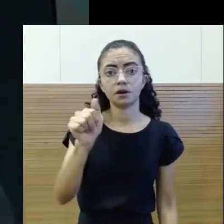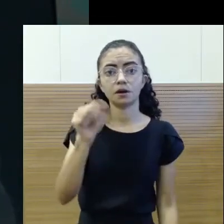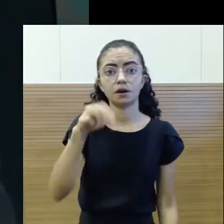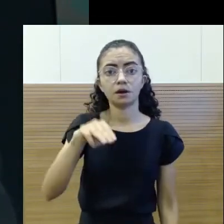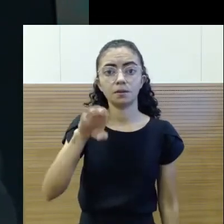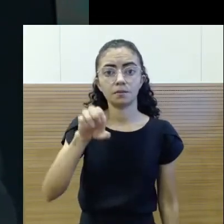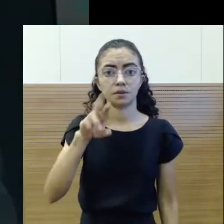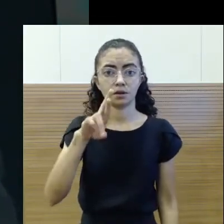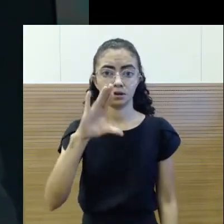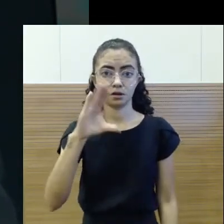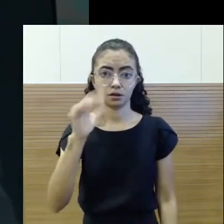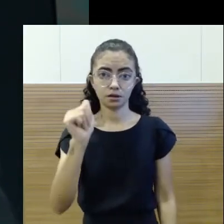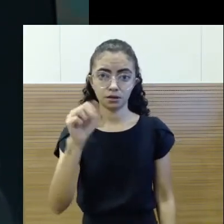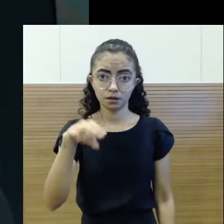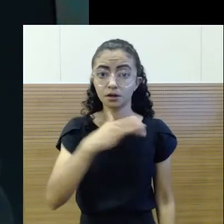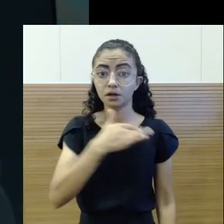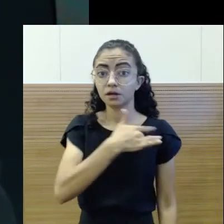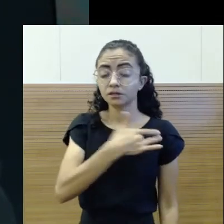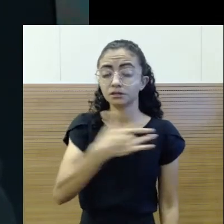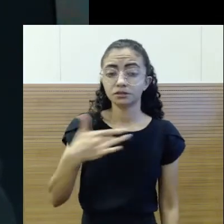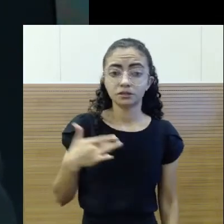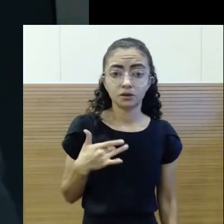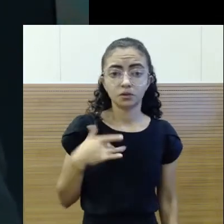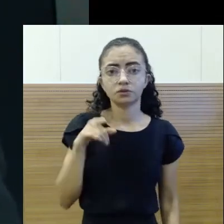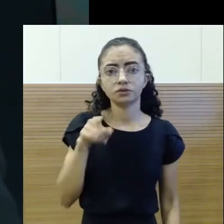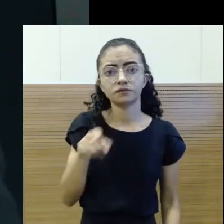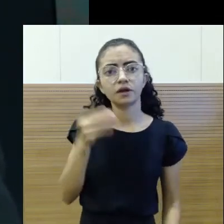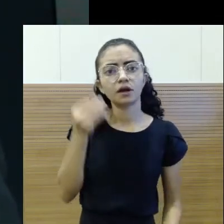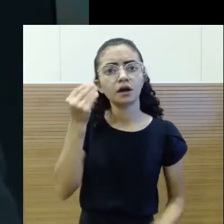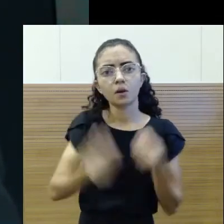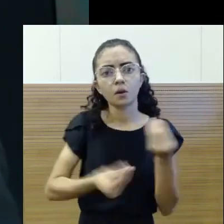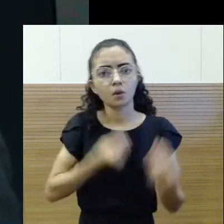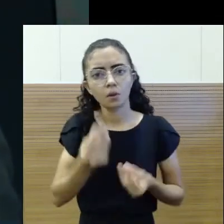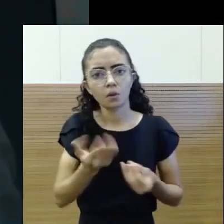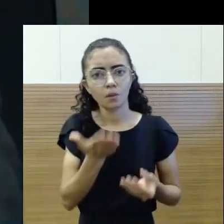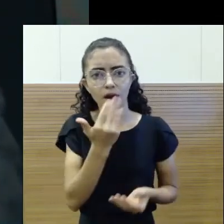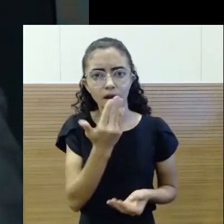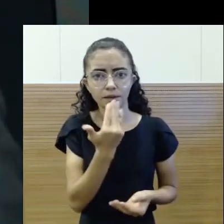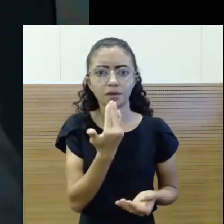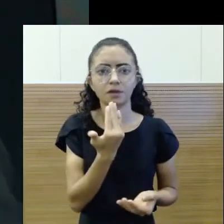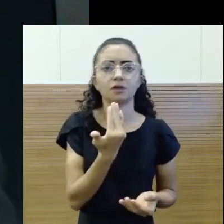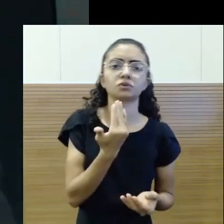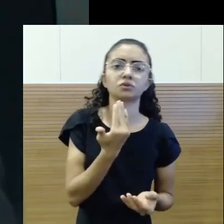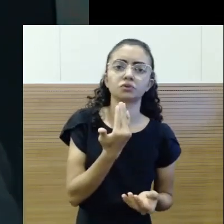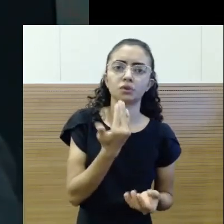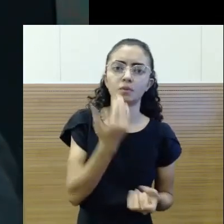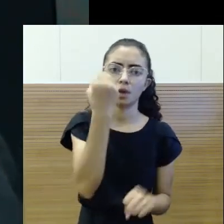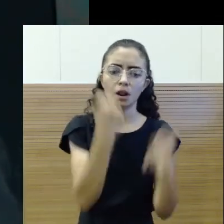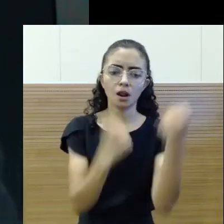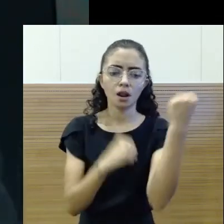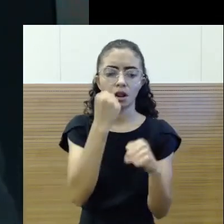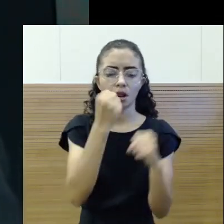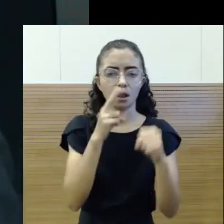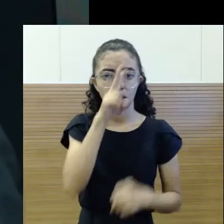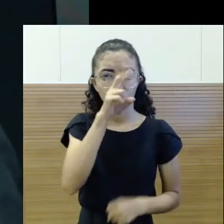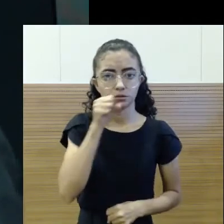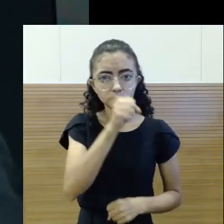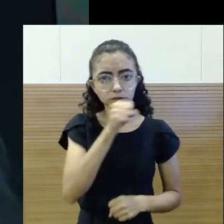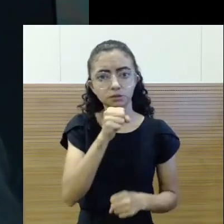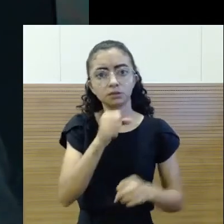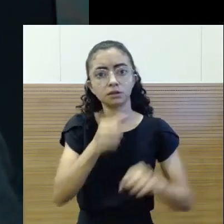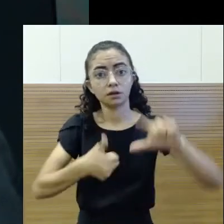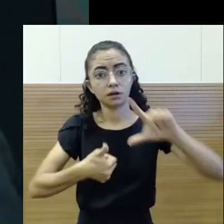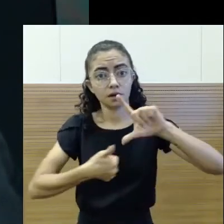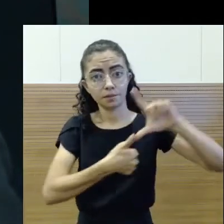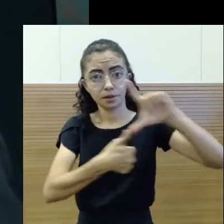aí sobre o acesso e consumo de alimentos e bebidas ultraprocessados na América Latina e estratégias